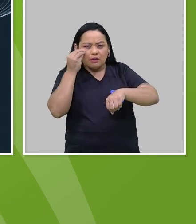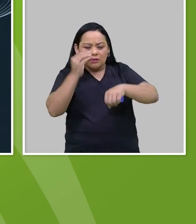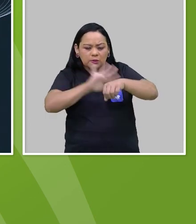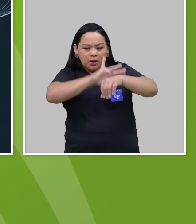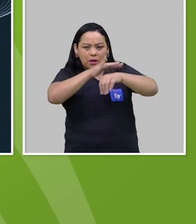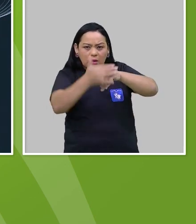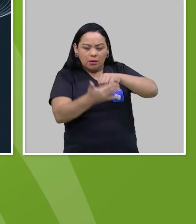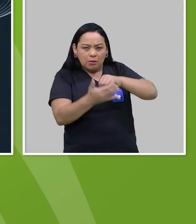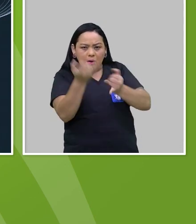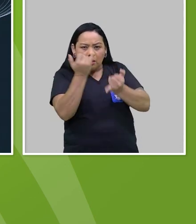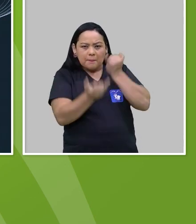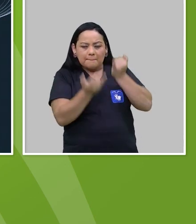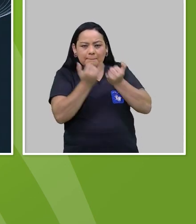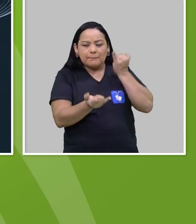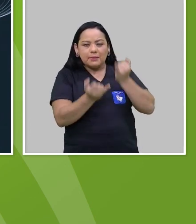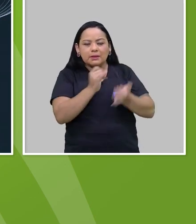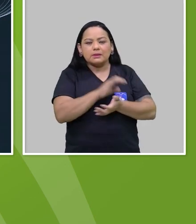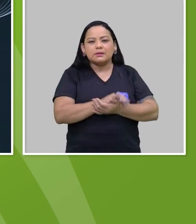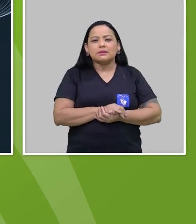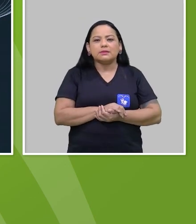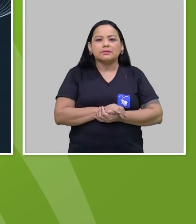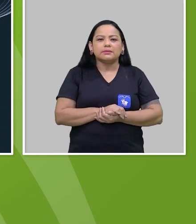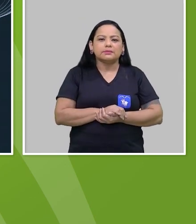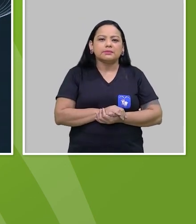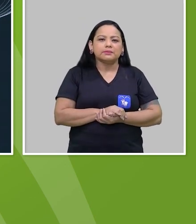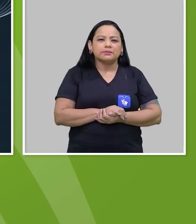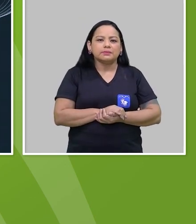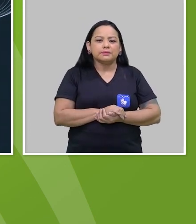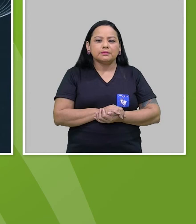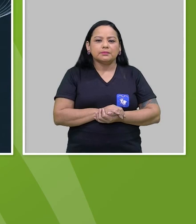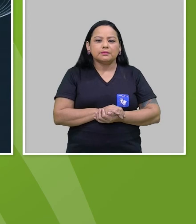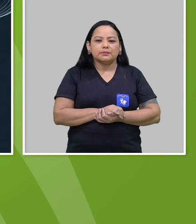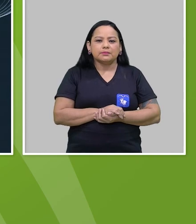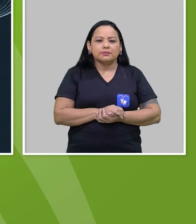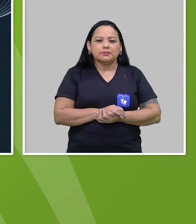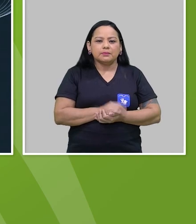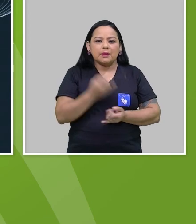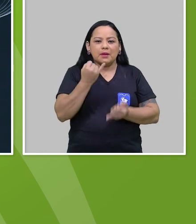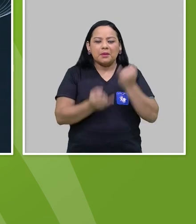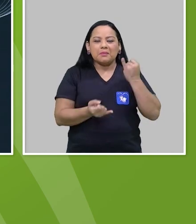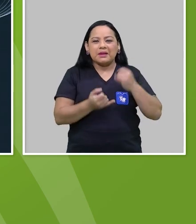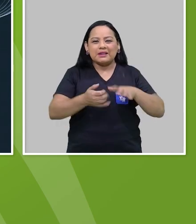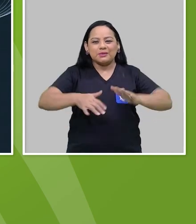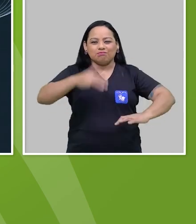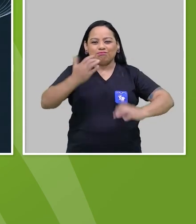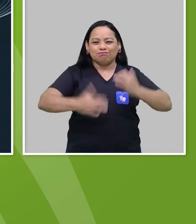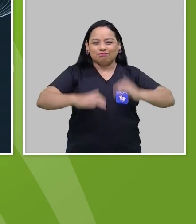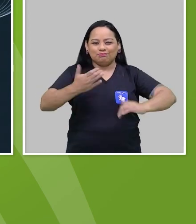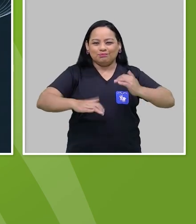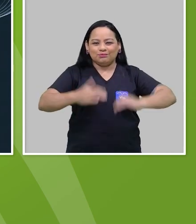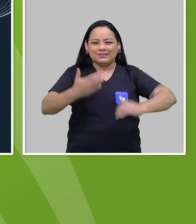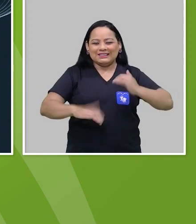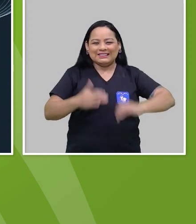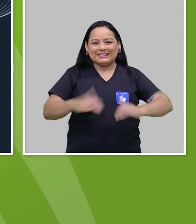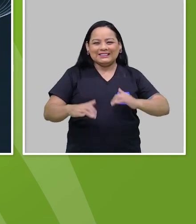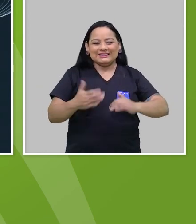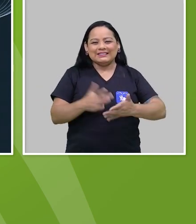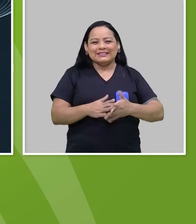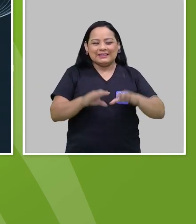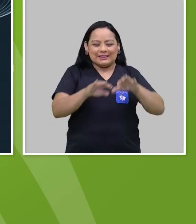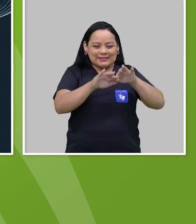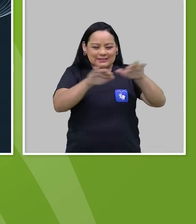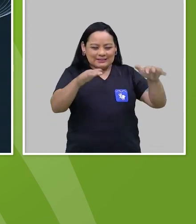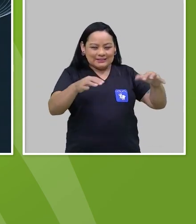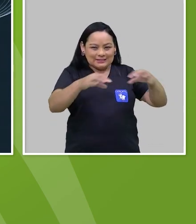até parece um daqueles tambores, vamos dizer assim, aquelas películas de tambor, não